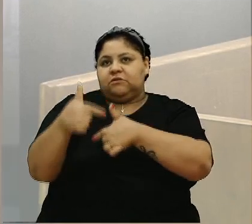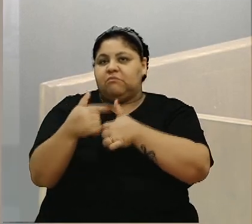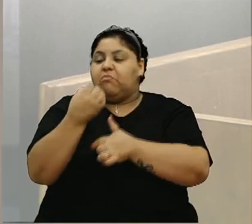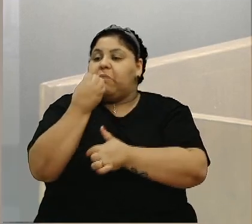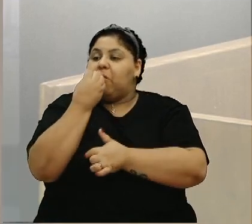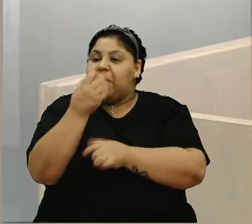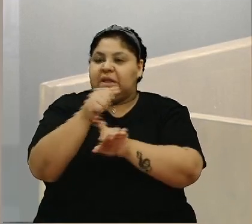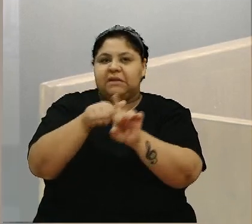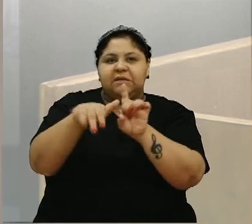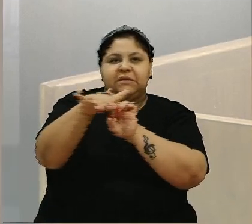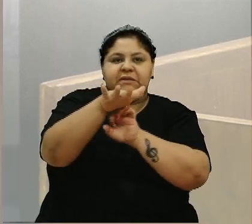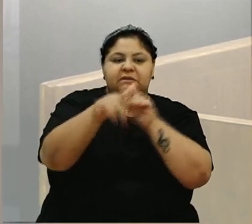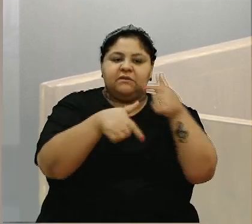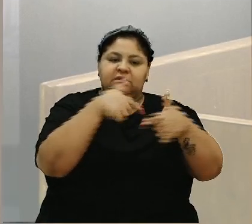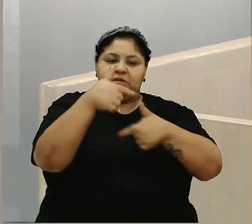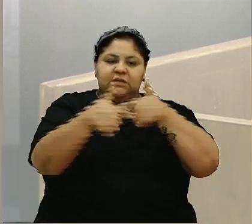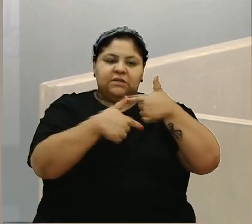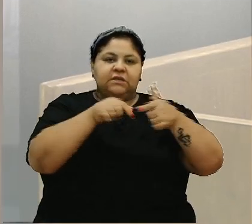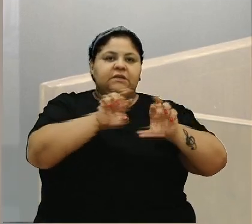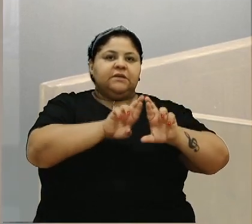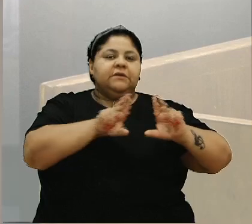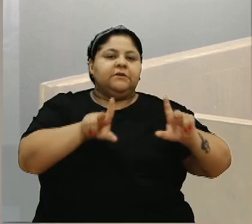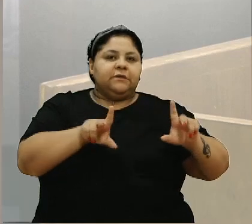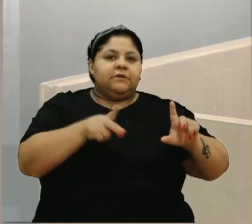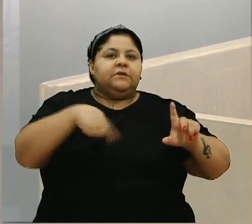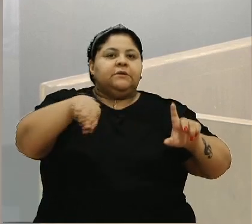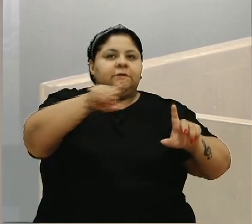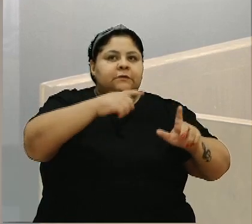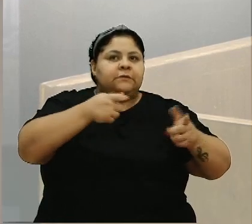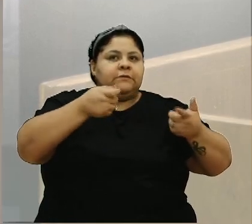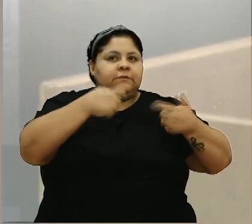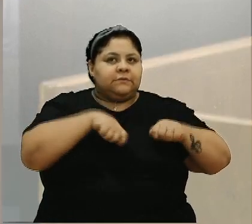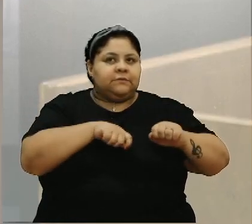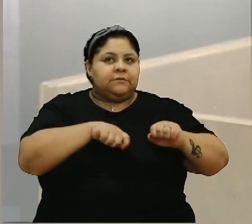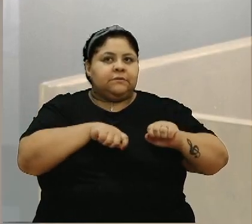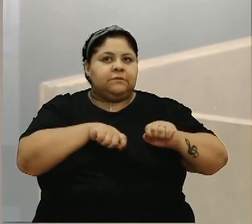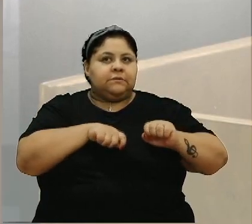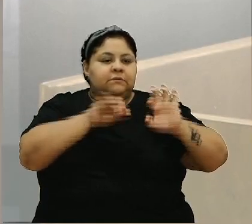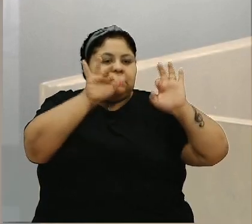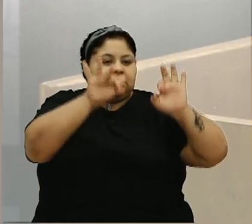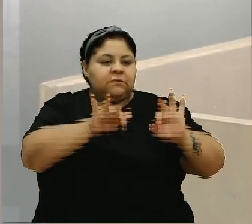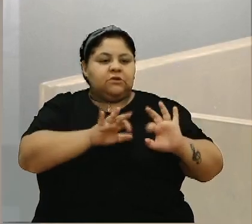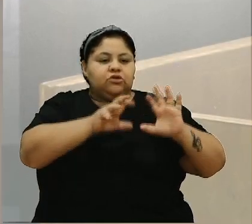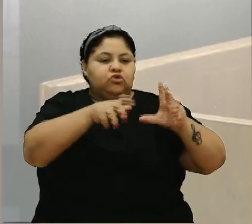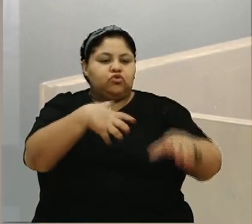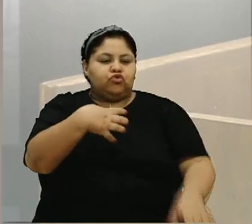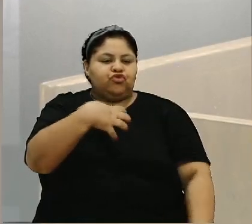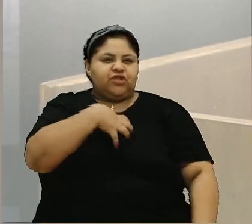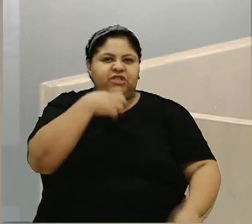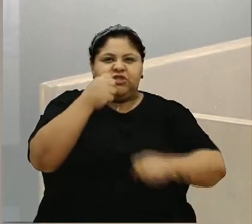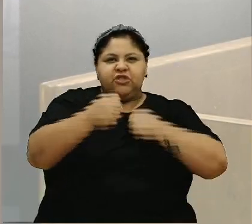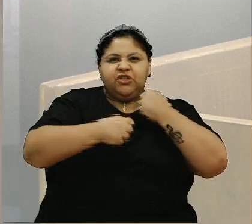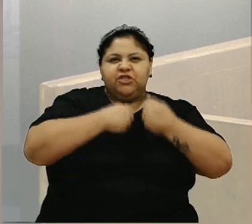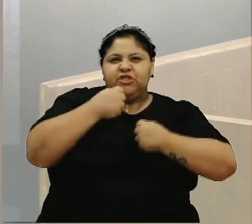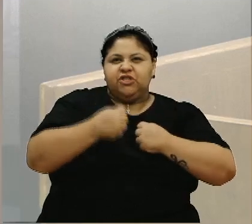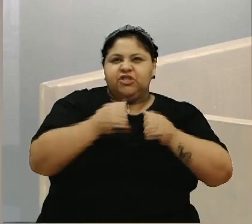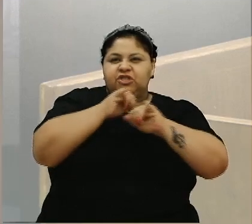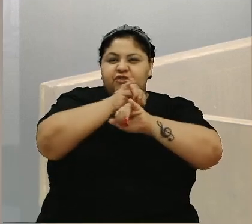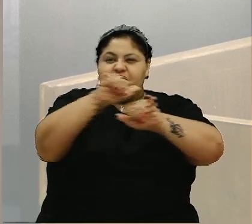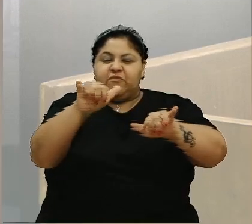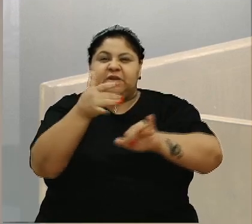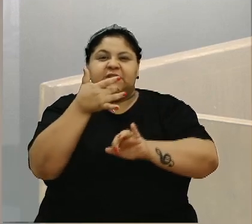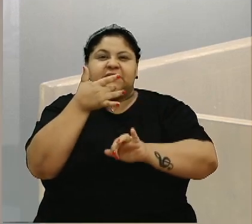bem-estar social, trabalhar com os diferentes. A gente precisa combater toda forma de ódio, de fake news, tudo aquilo que